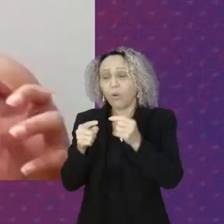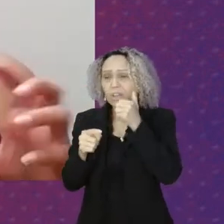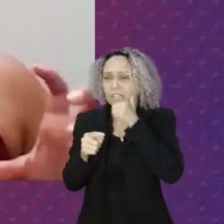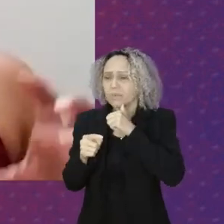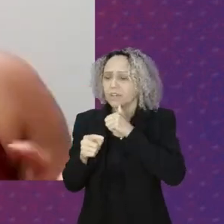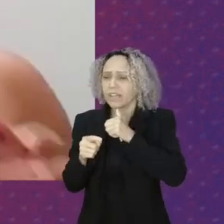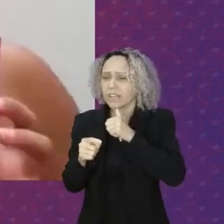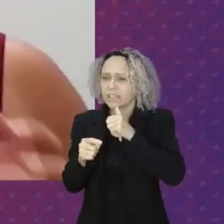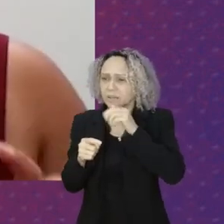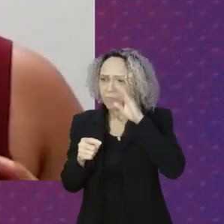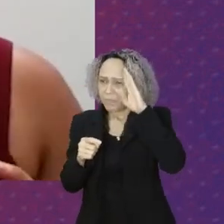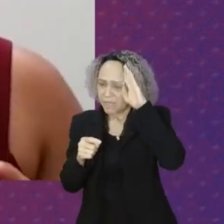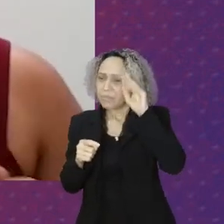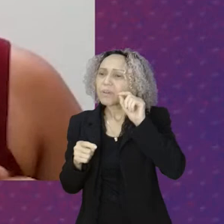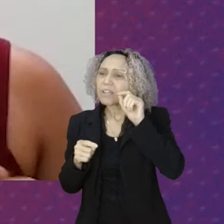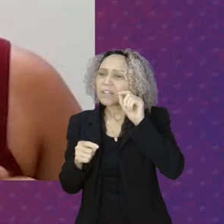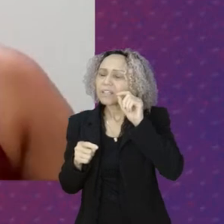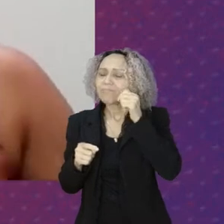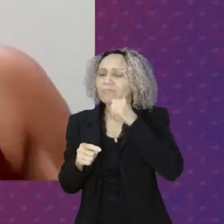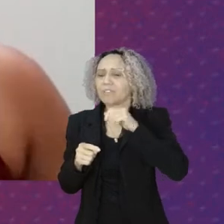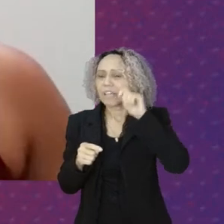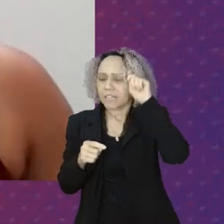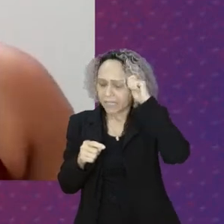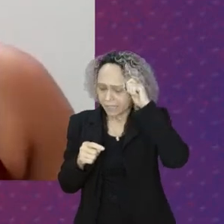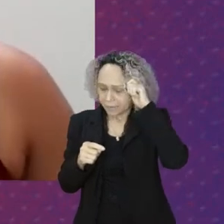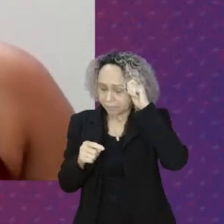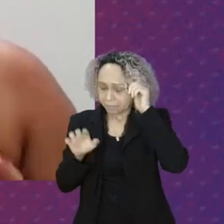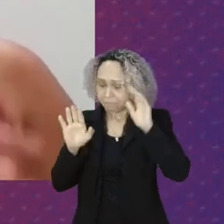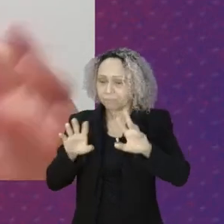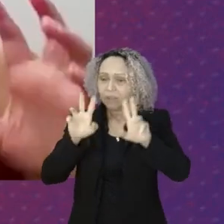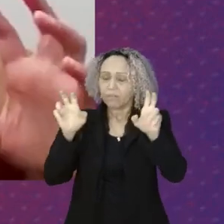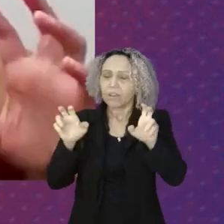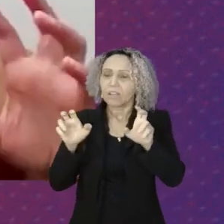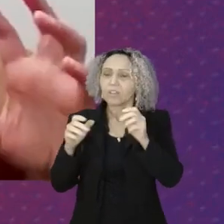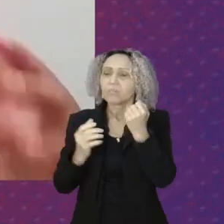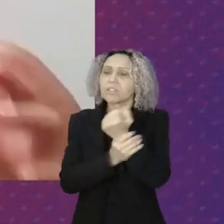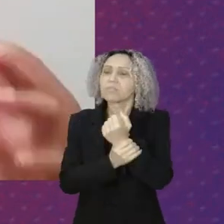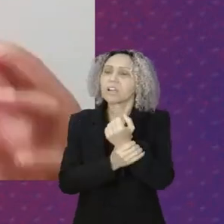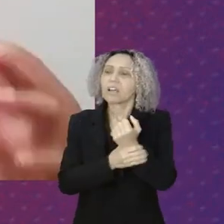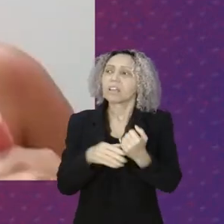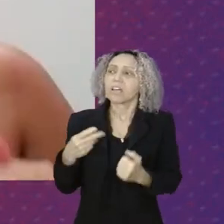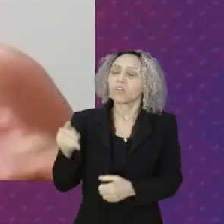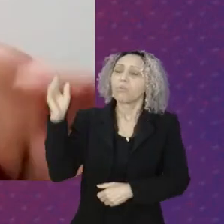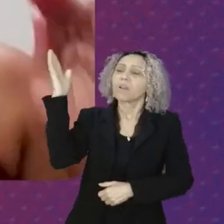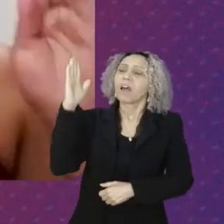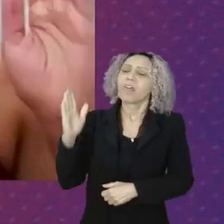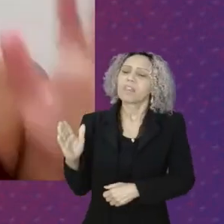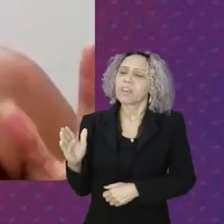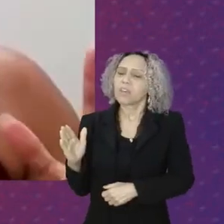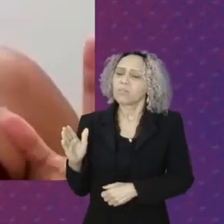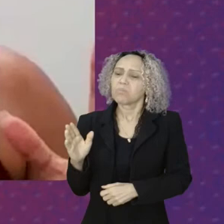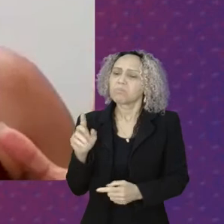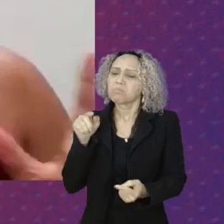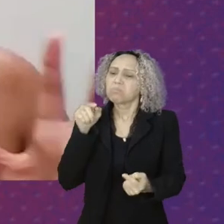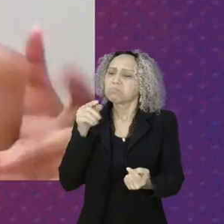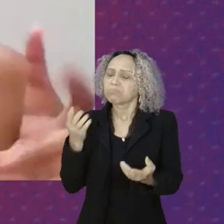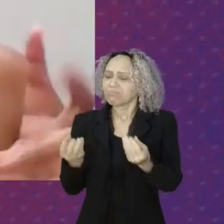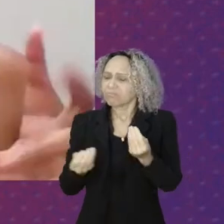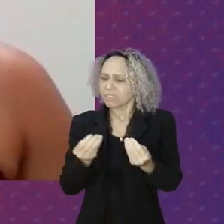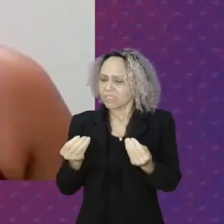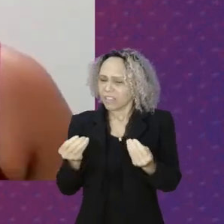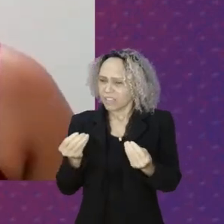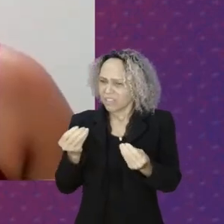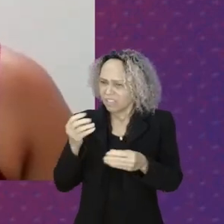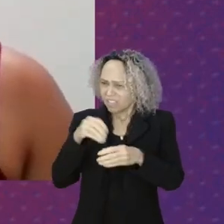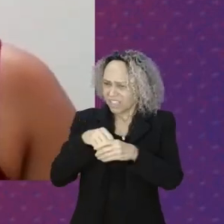Então, falar sobre segurança no Brasil não pode estar relacionado apenas a essa noção da manutenção da ordem,